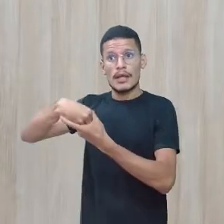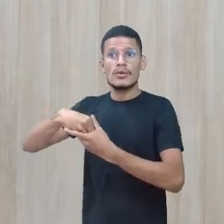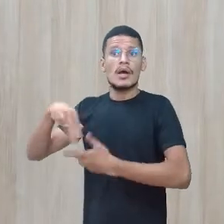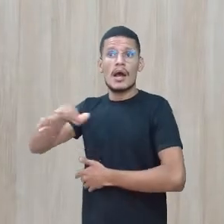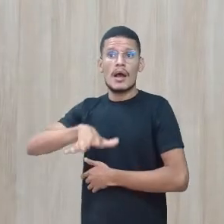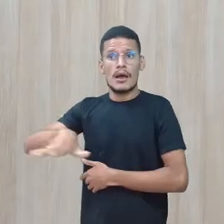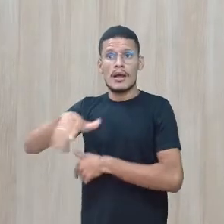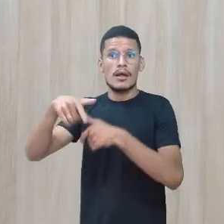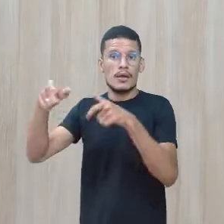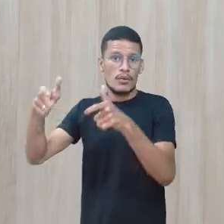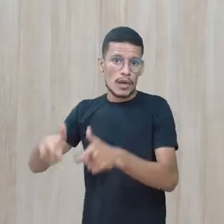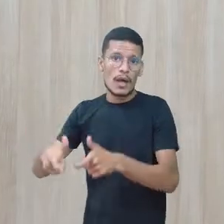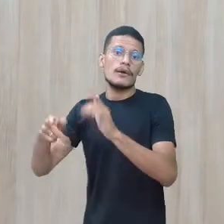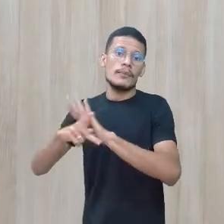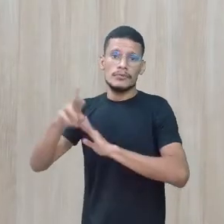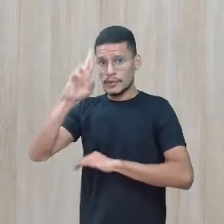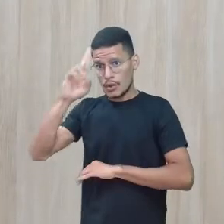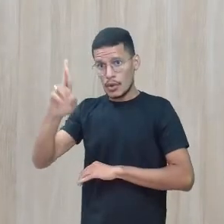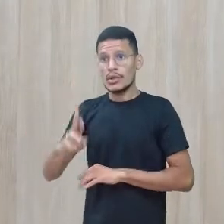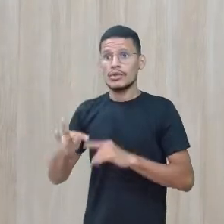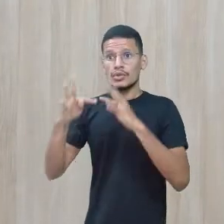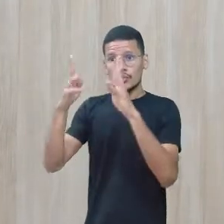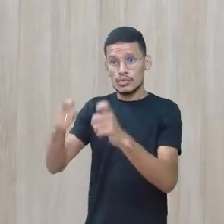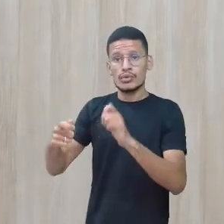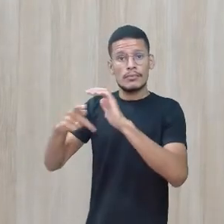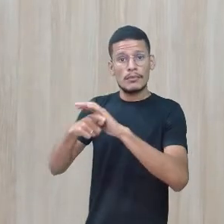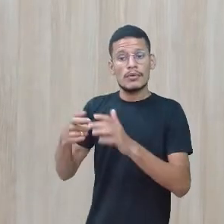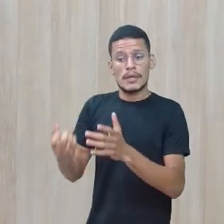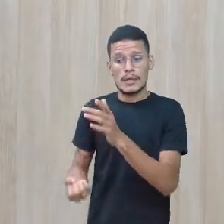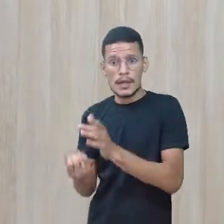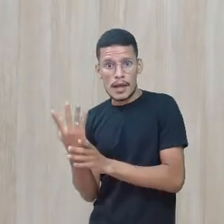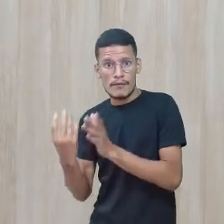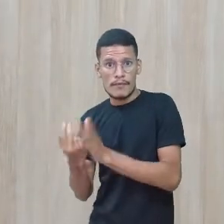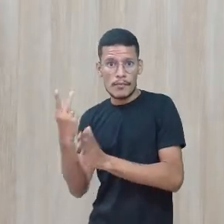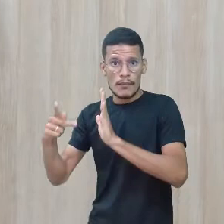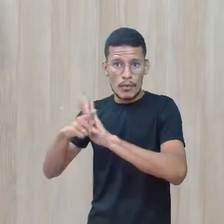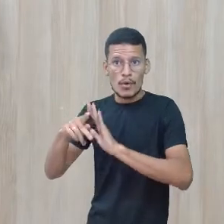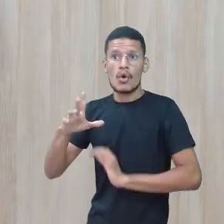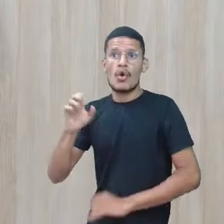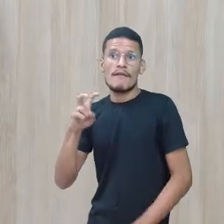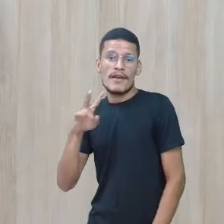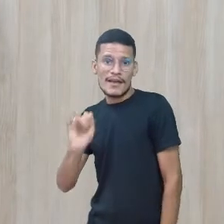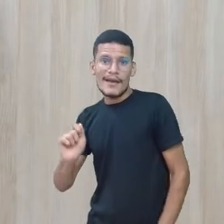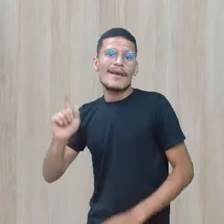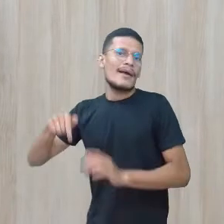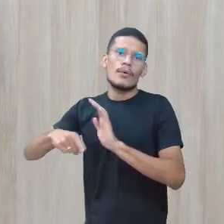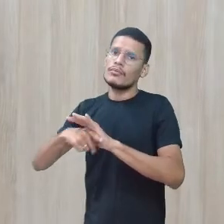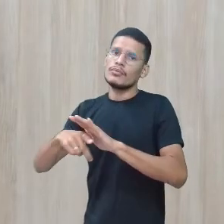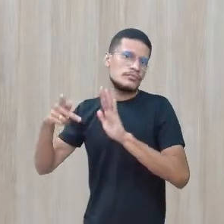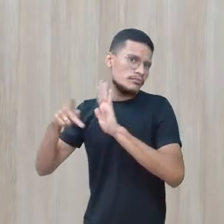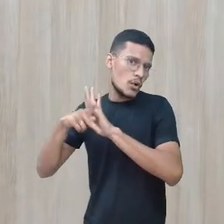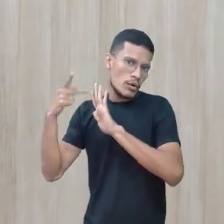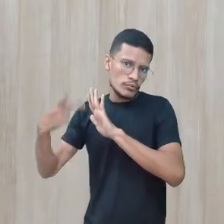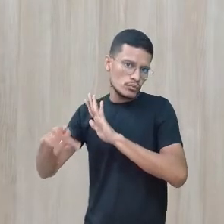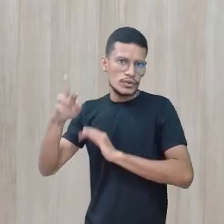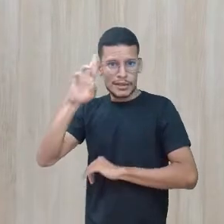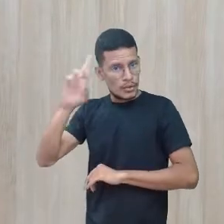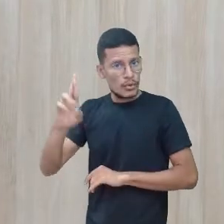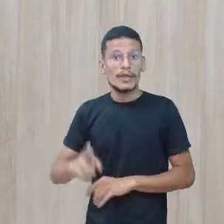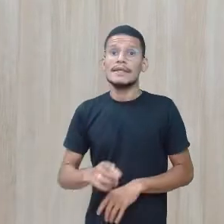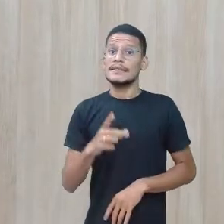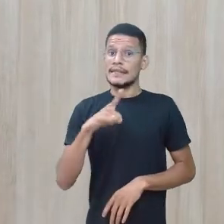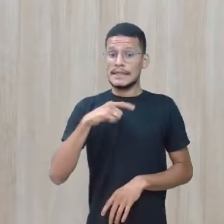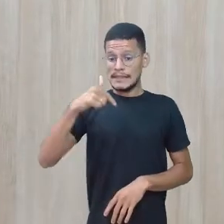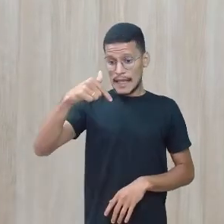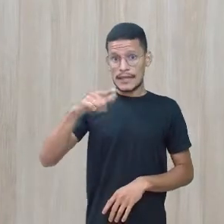E tudo que ele produzia aqui ficava para o senhor. De 7 dias da semana, trabalhava 3 nas